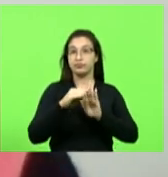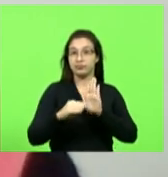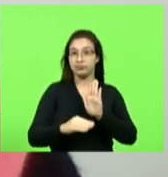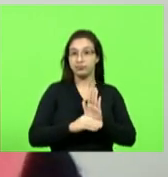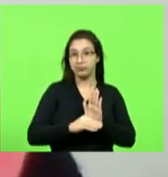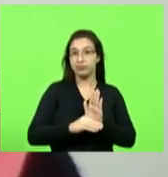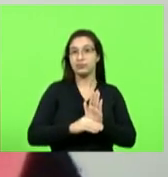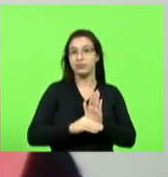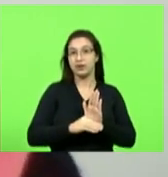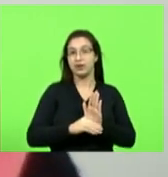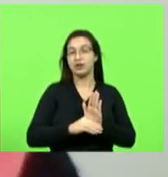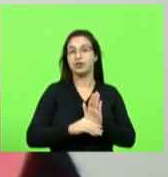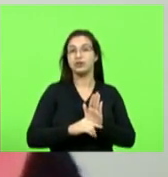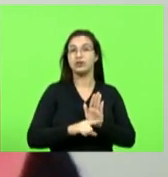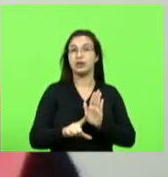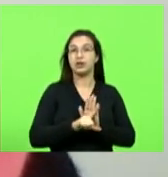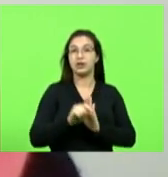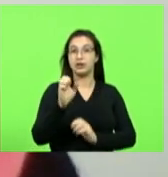Nacional